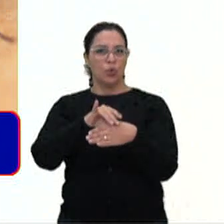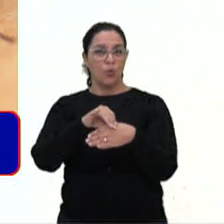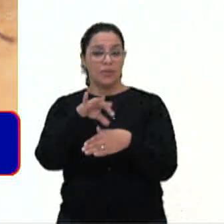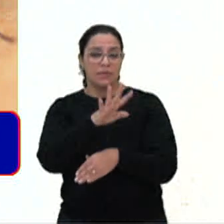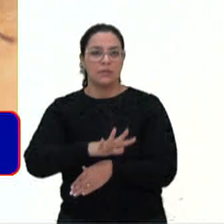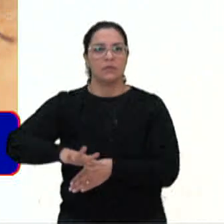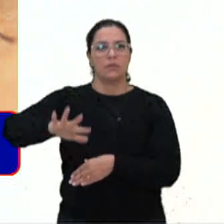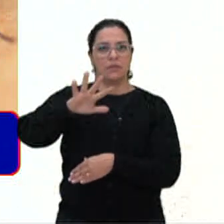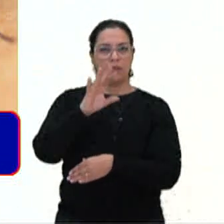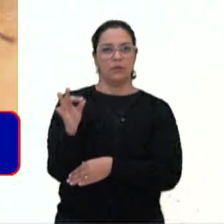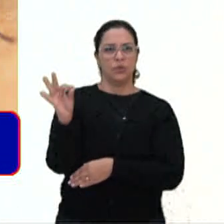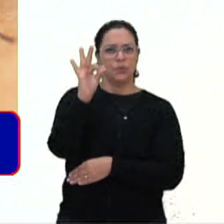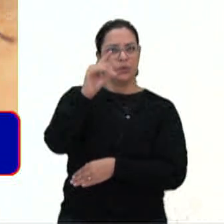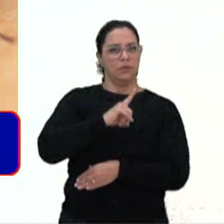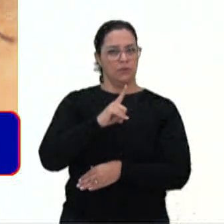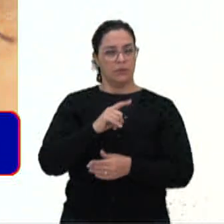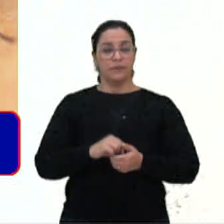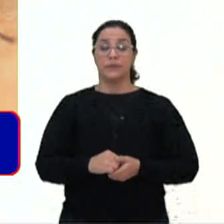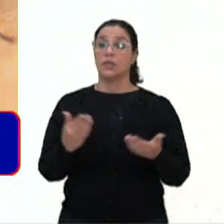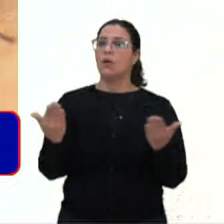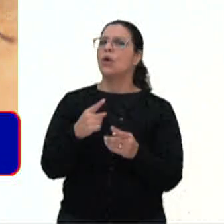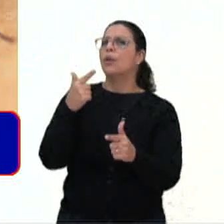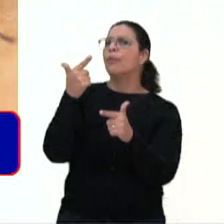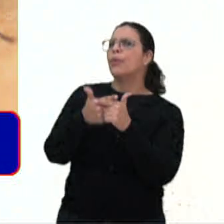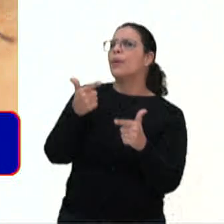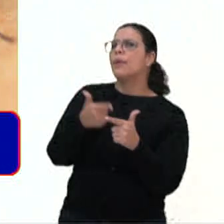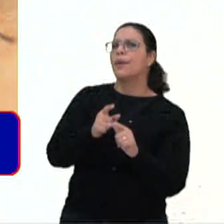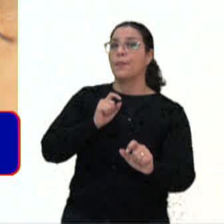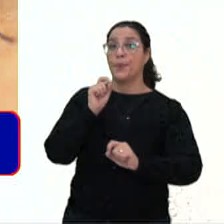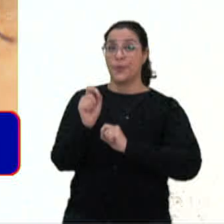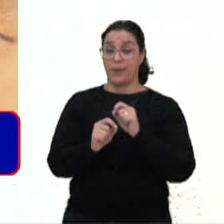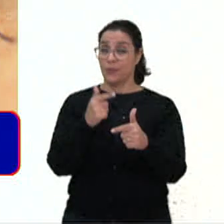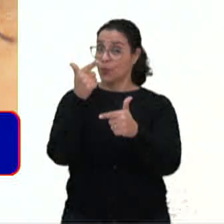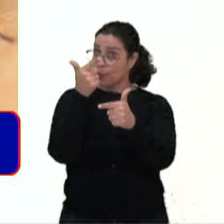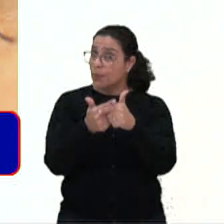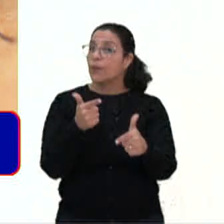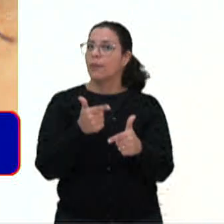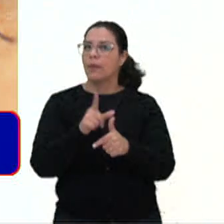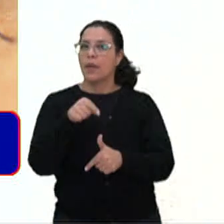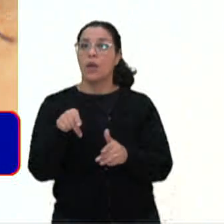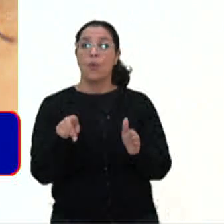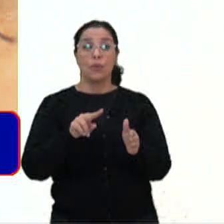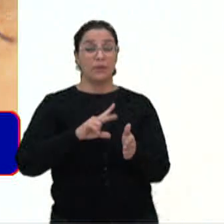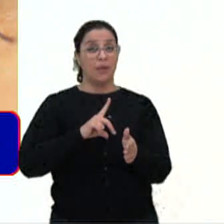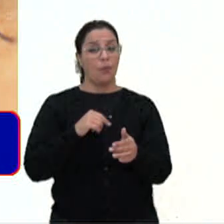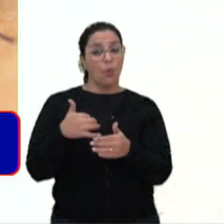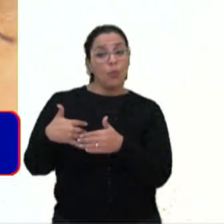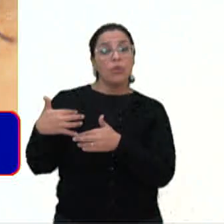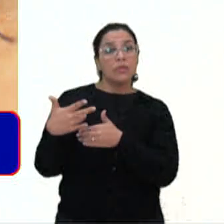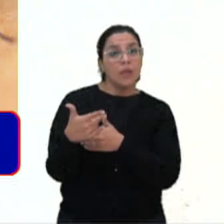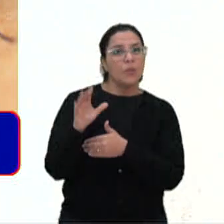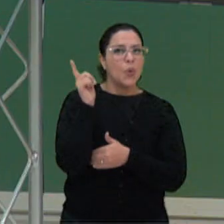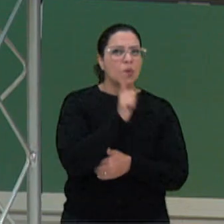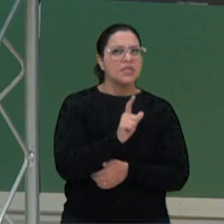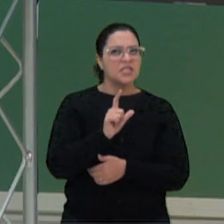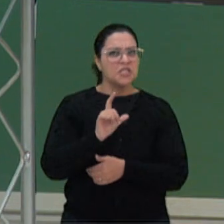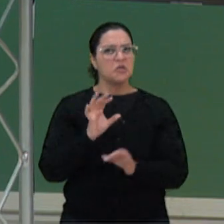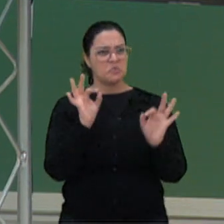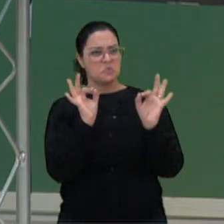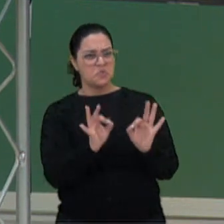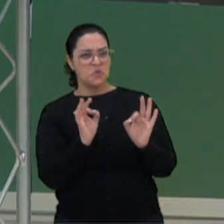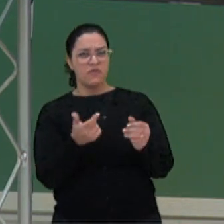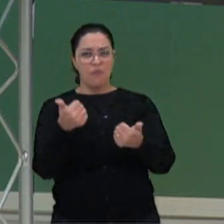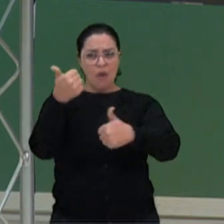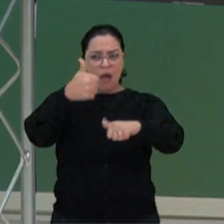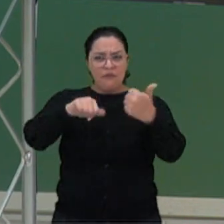regiões onde elas existem. Qual que é o problema disso? O problema disso é que por um certo tempo isso deu certo, né? Foram